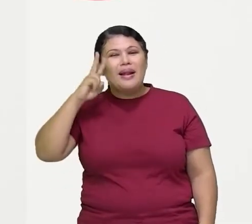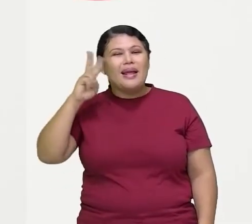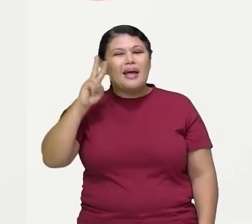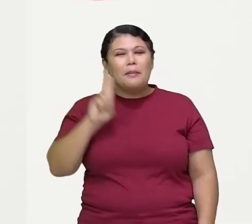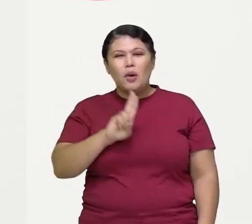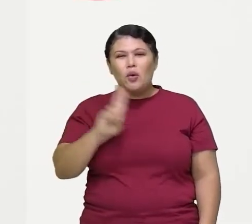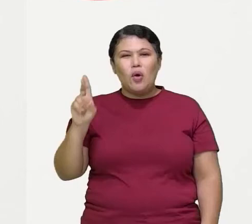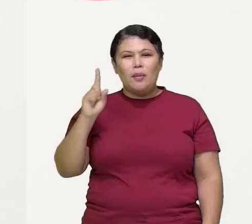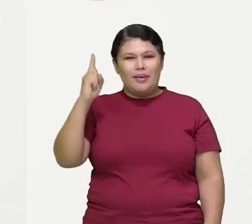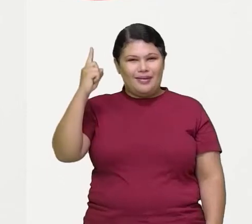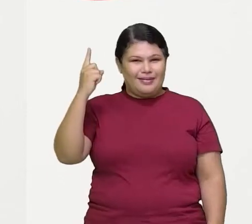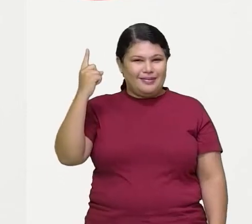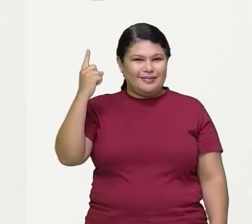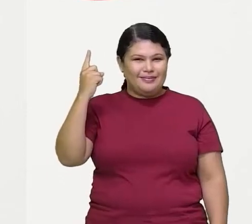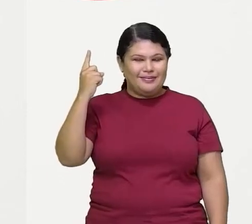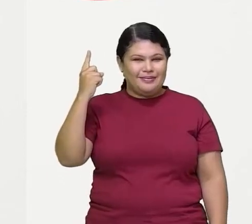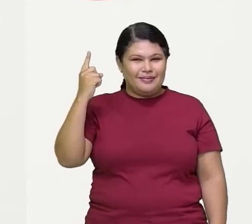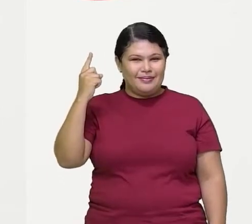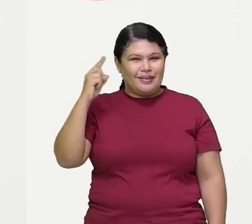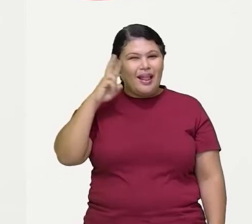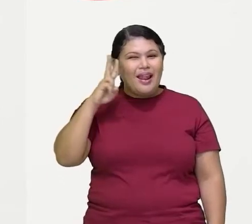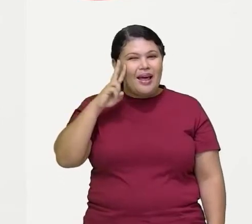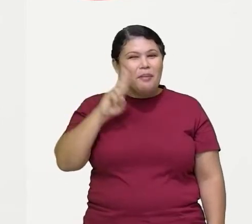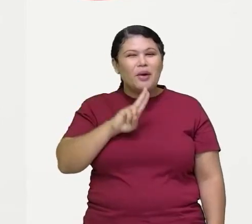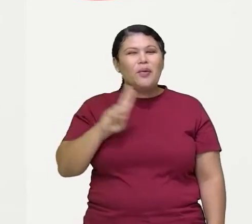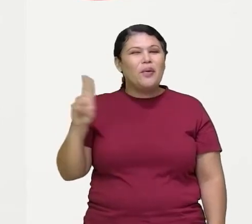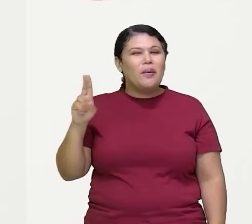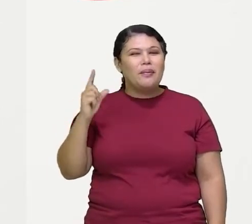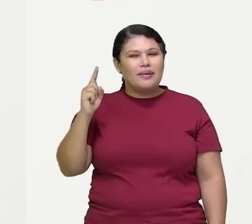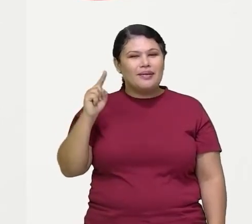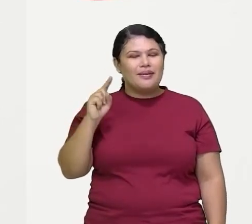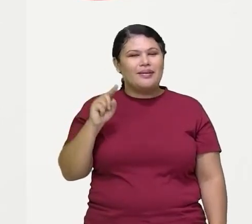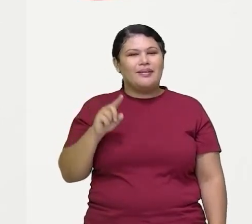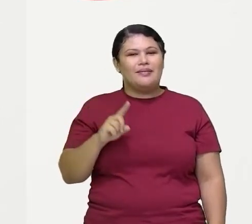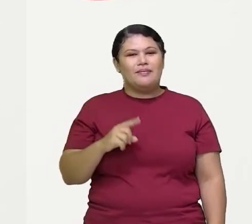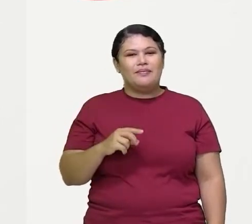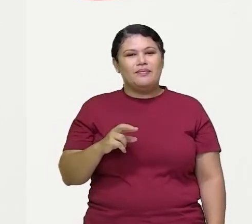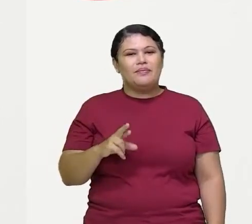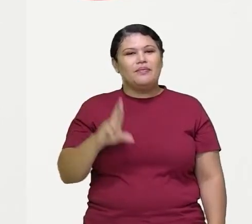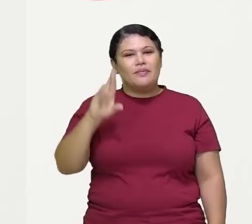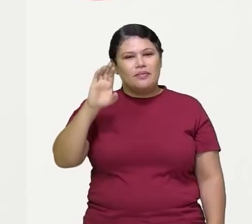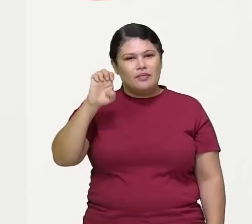3 pontinhos aqui? Qual? É a reticência.